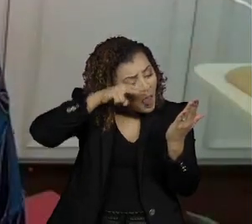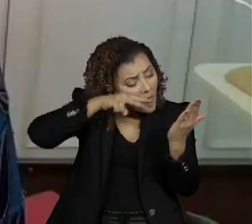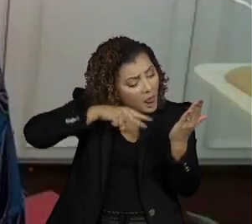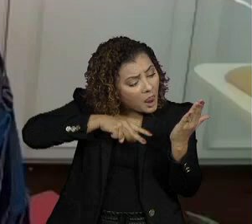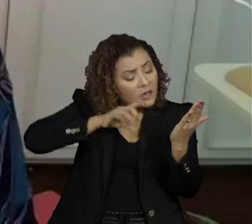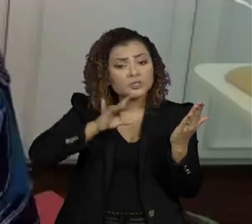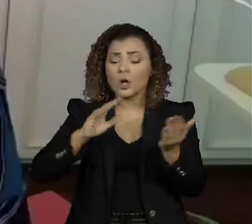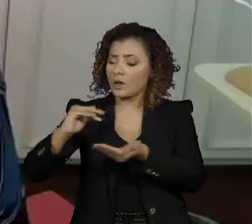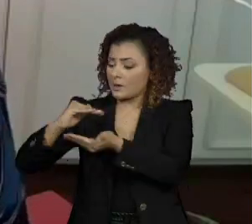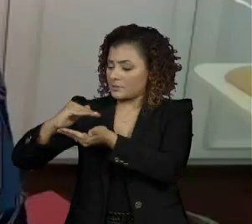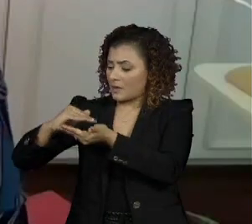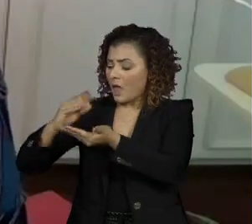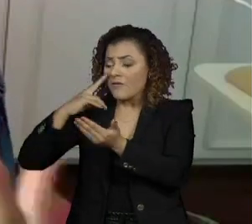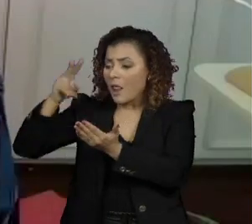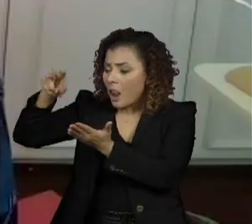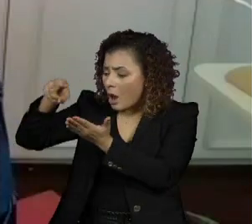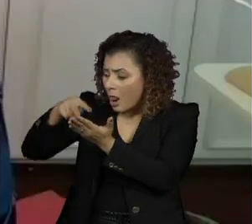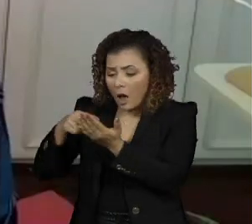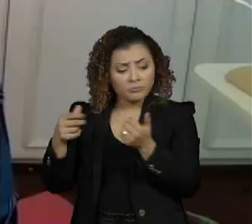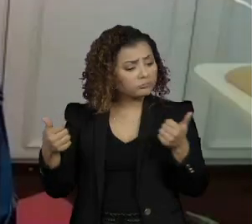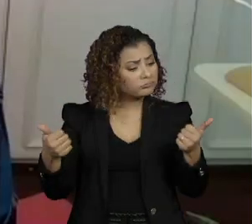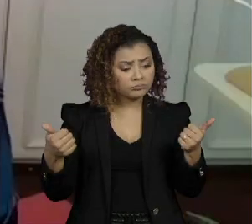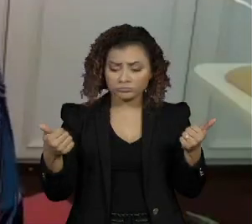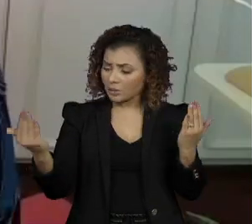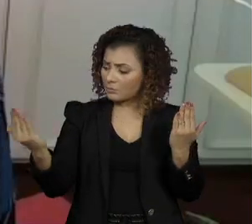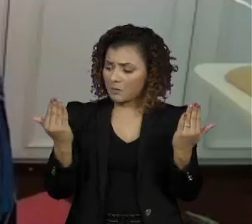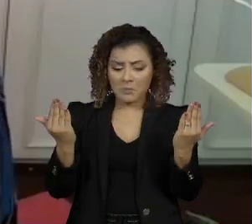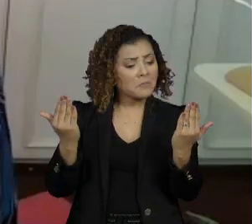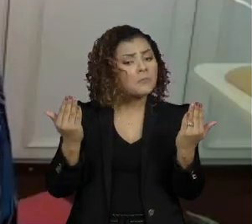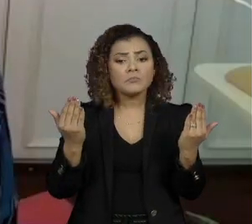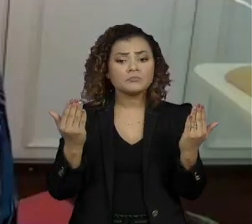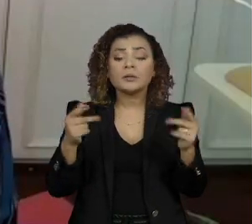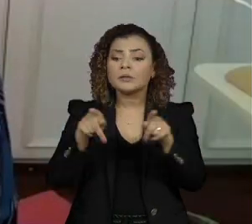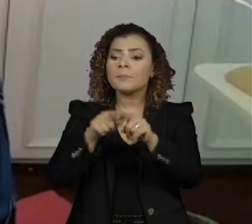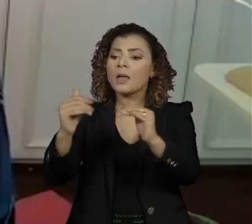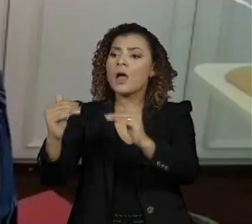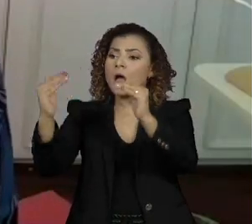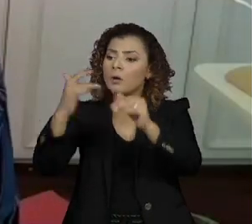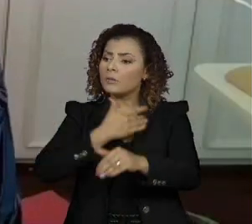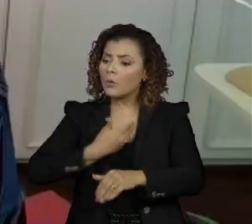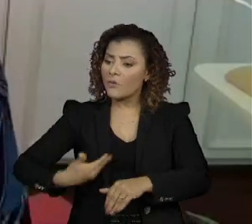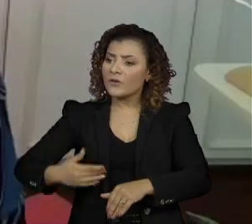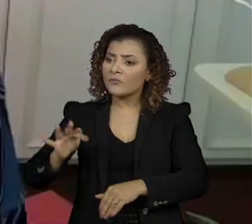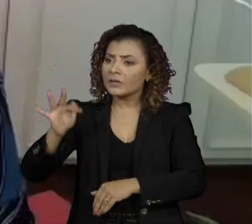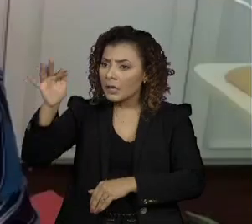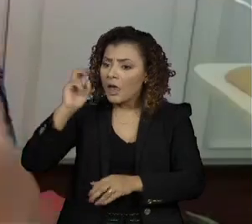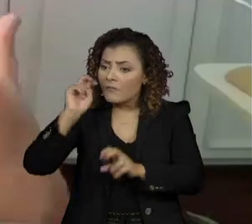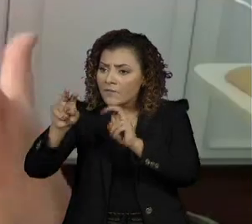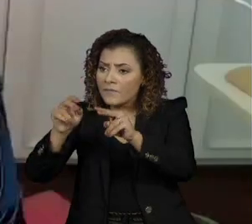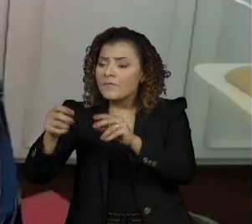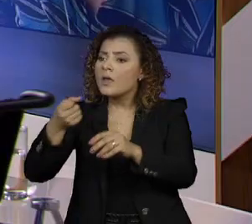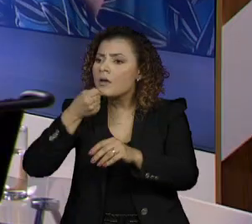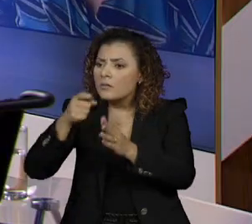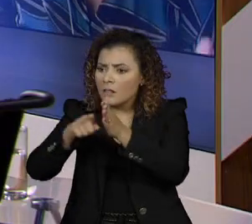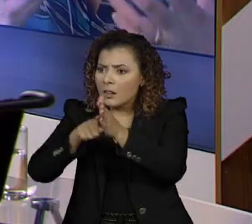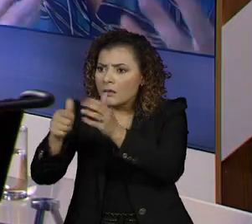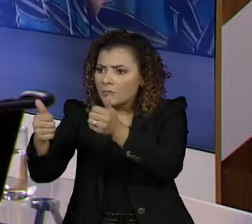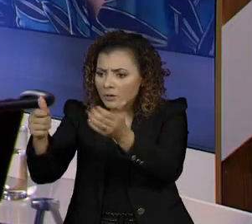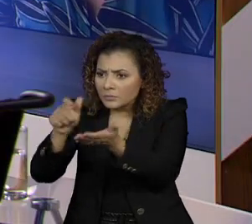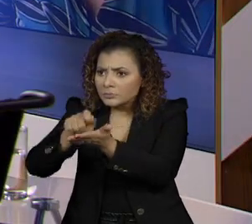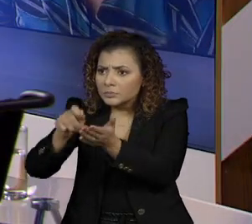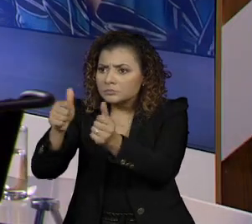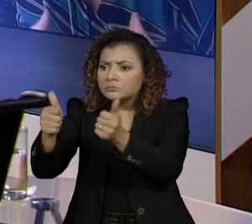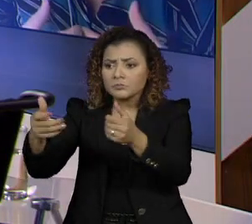do STF e as declarações públicas das autoridades federais. Então, é isso. Eles deixaram o